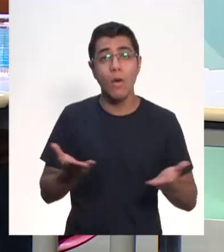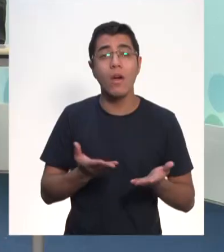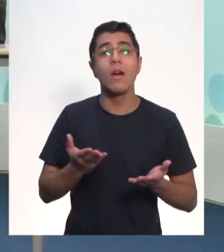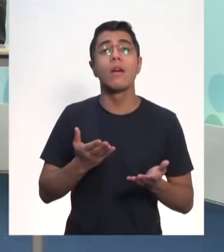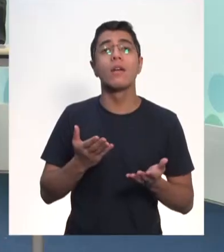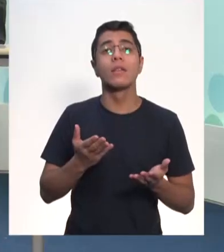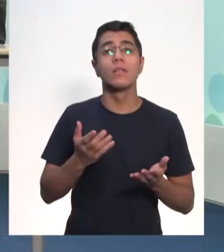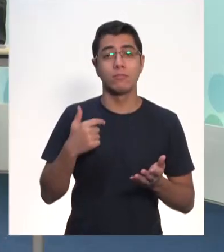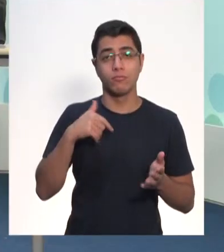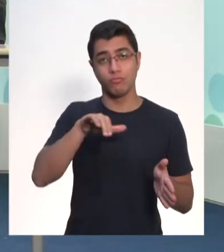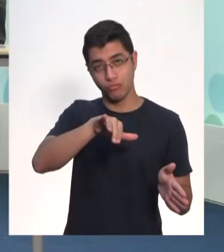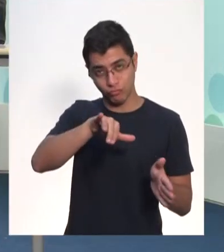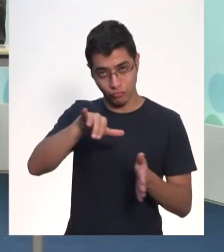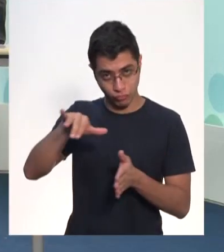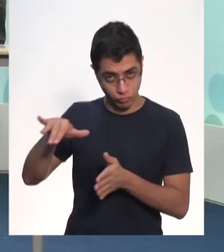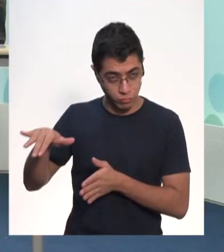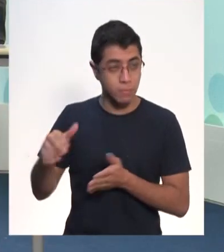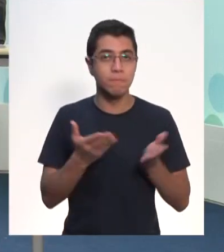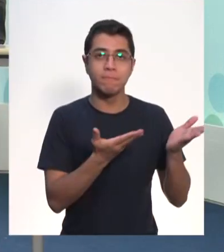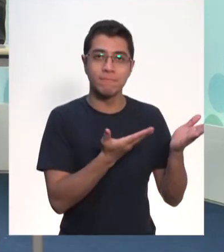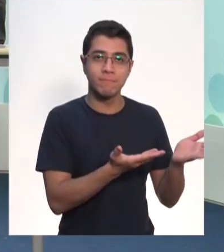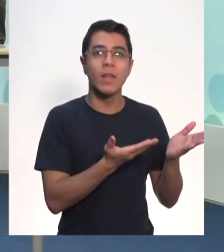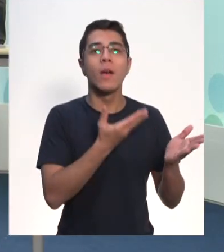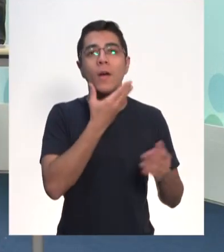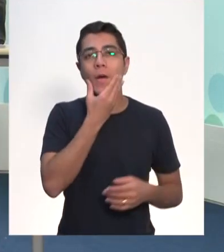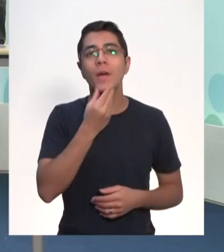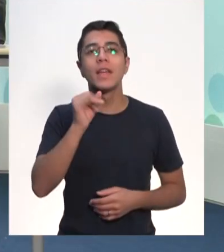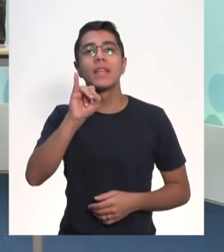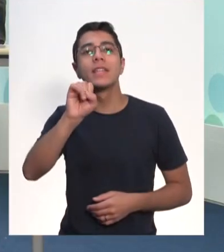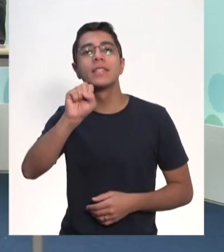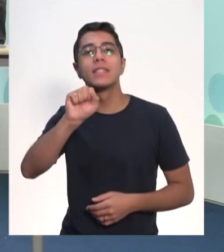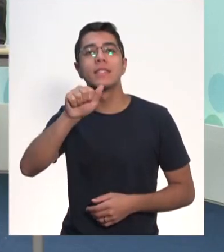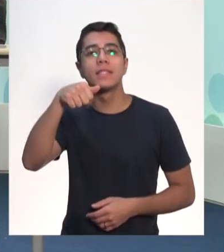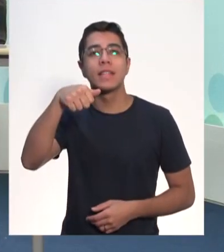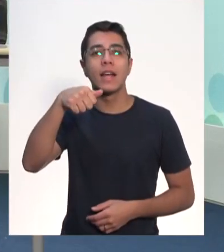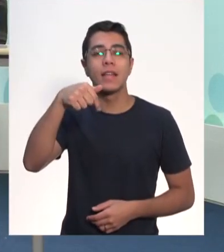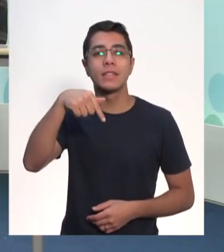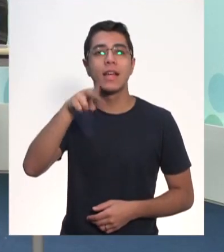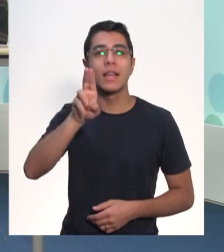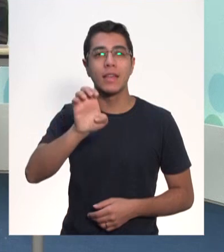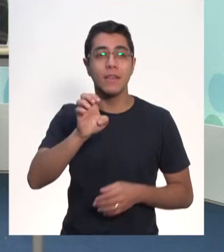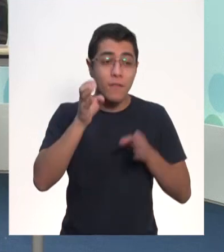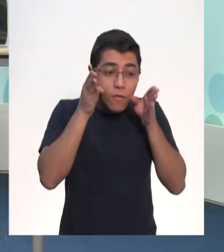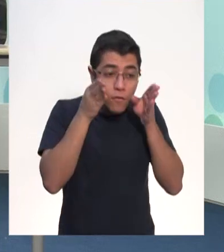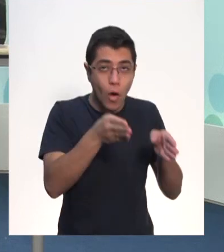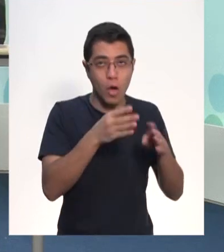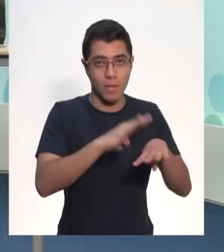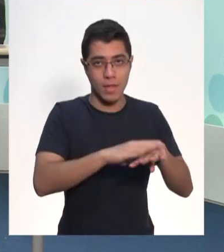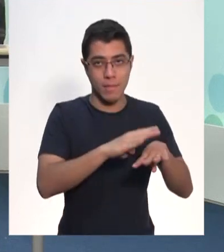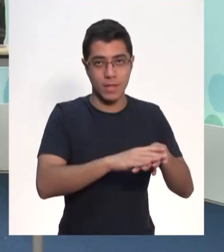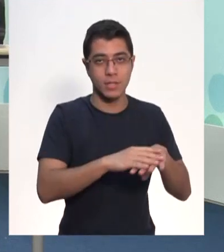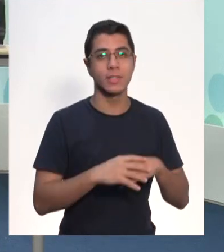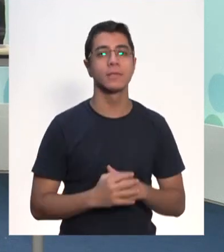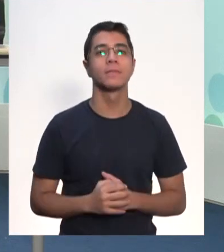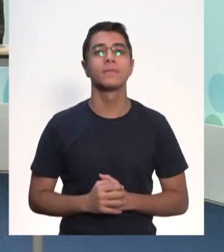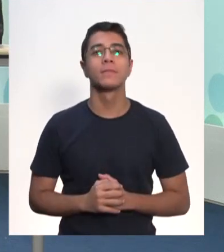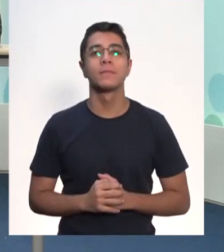vai comentar especificamente aí as habilidades de matemática. Bom dia a